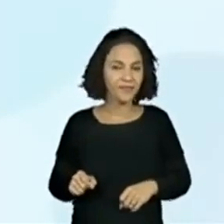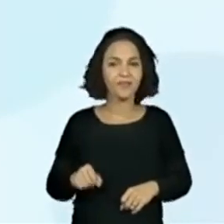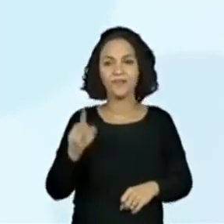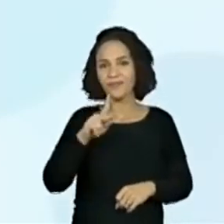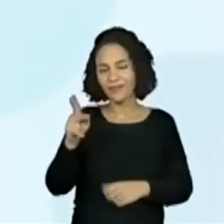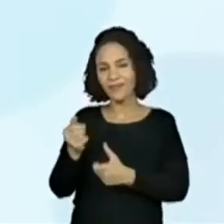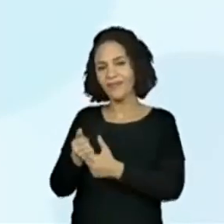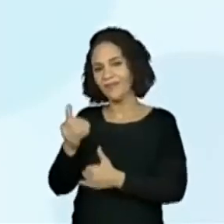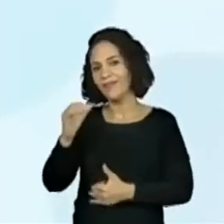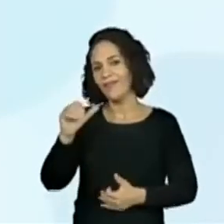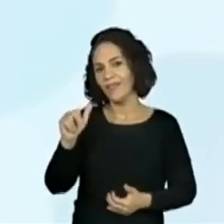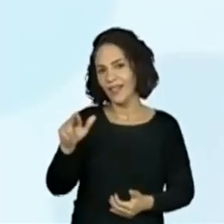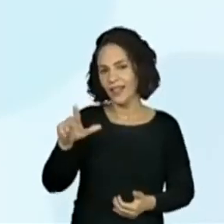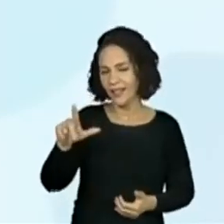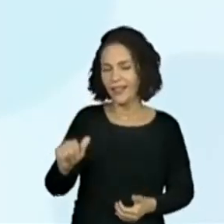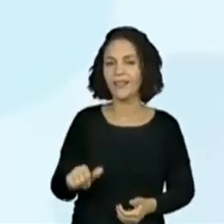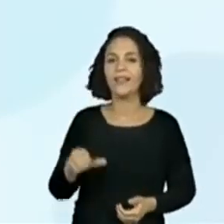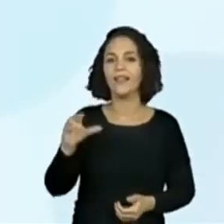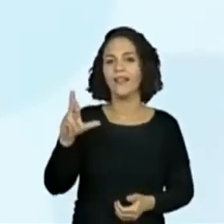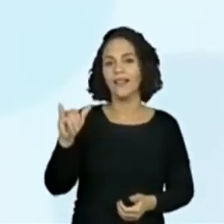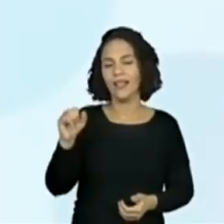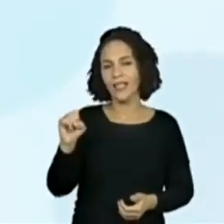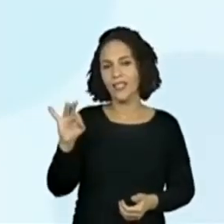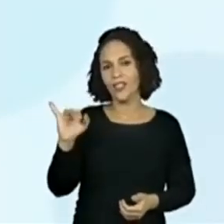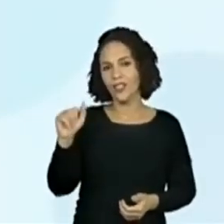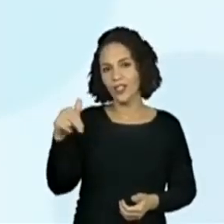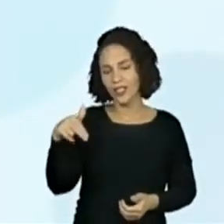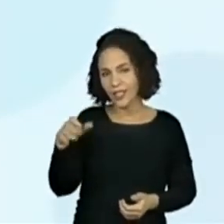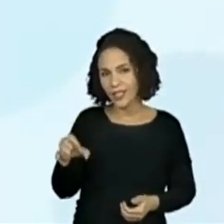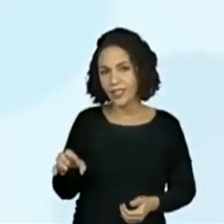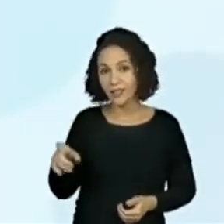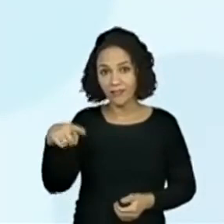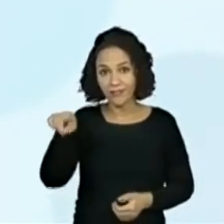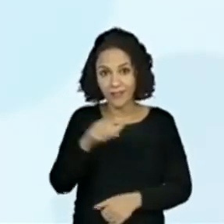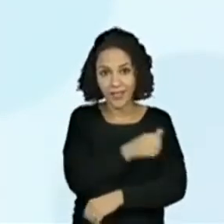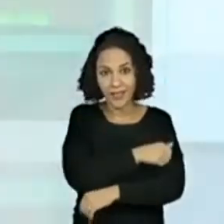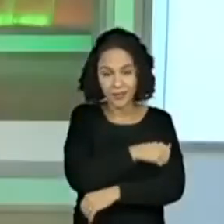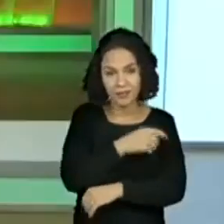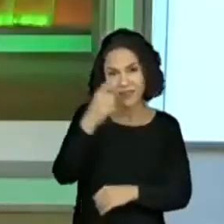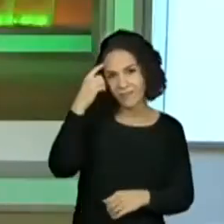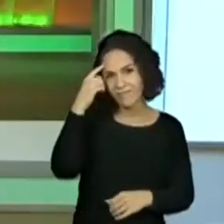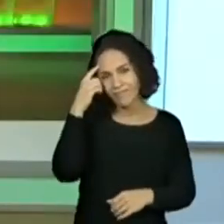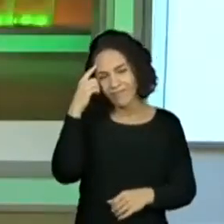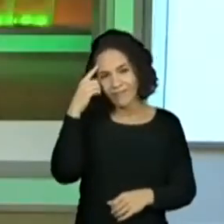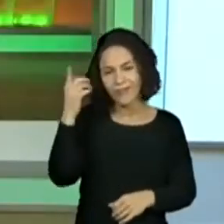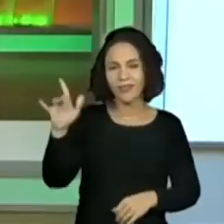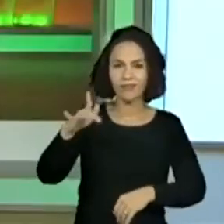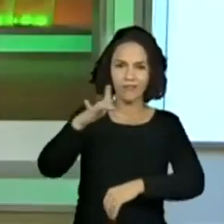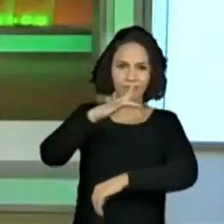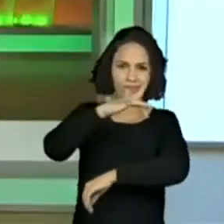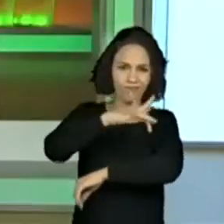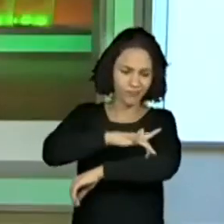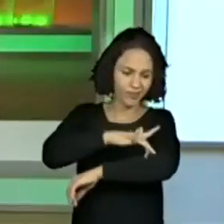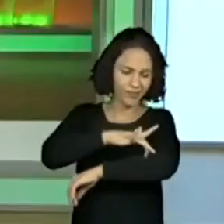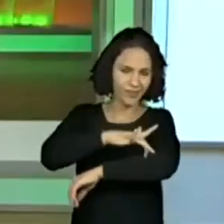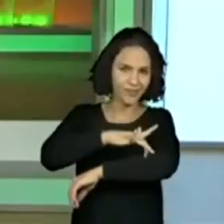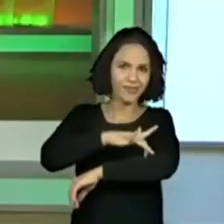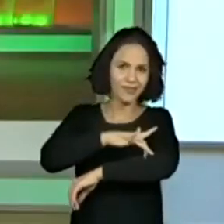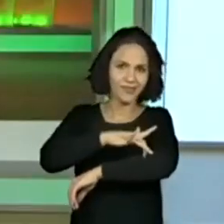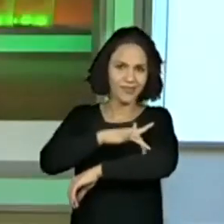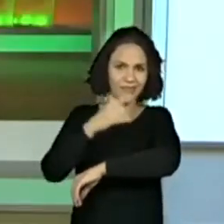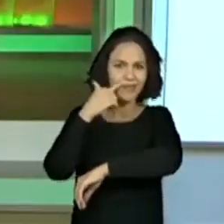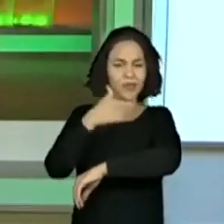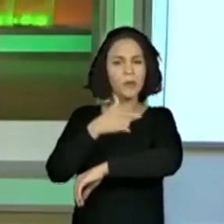Cristiane, obrigado pela colaboração. E os estudantes aí pensaram então naquele mosquito picando aquela pessoa